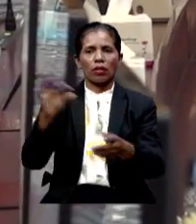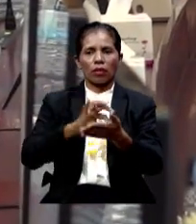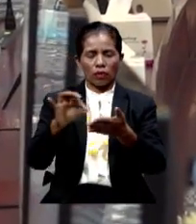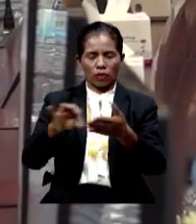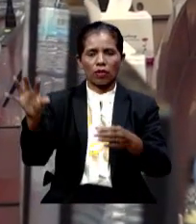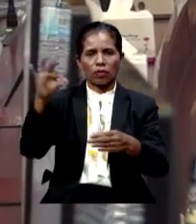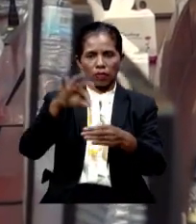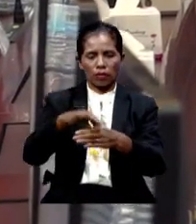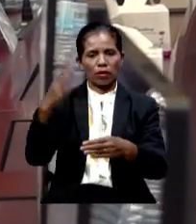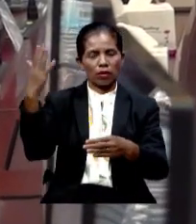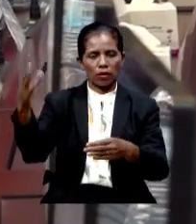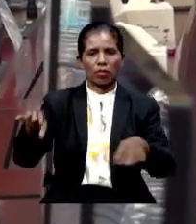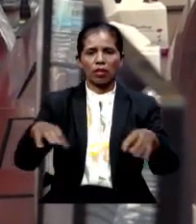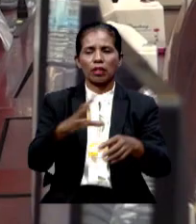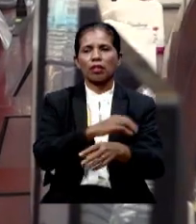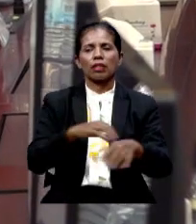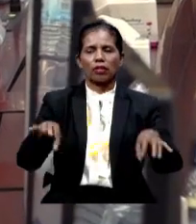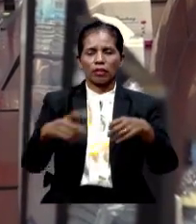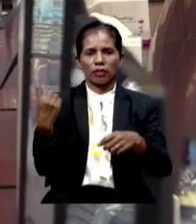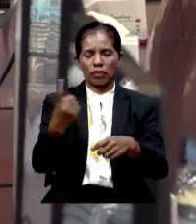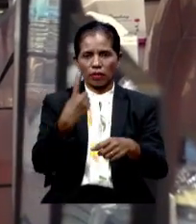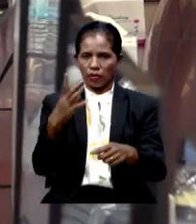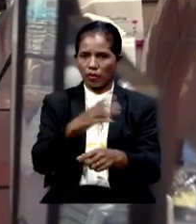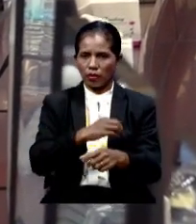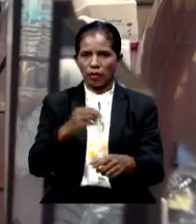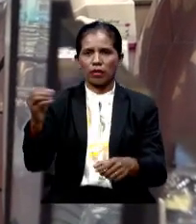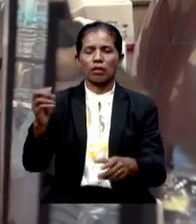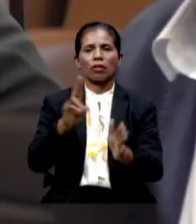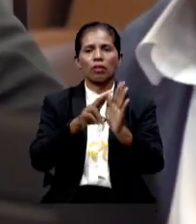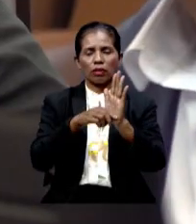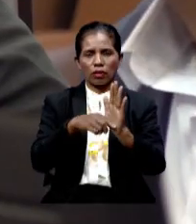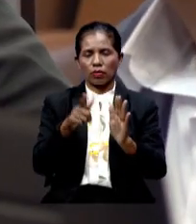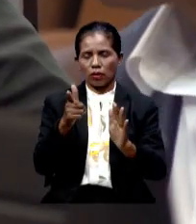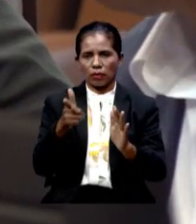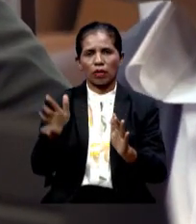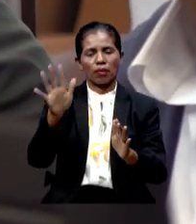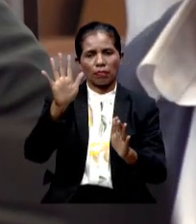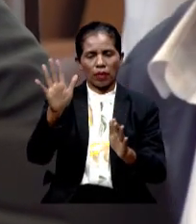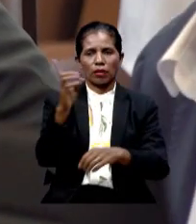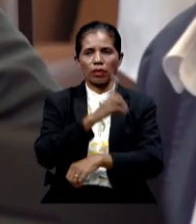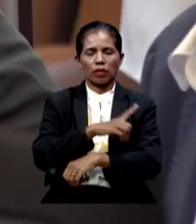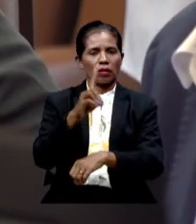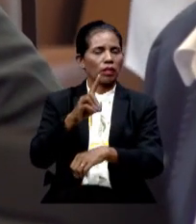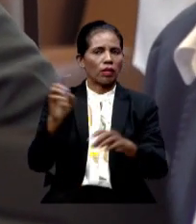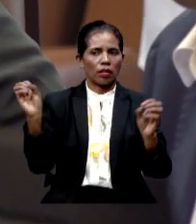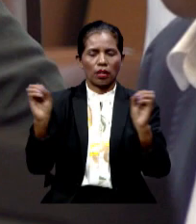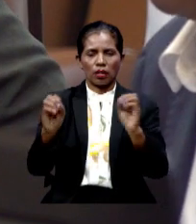voto, no ia regime serviço permanente, ter turno, durante horas sua nula singhat cada loron, no la ia